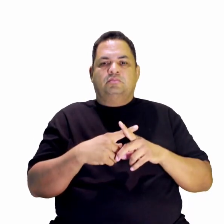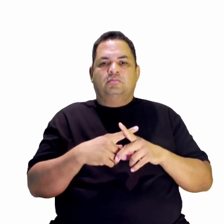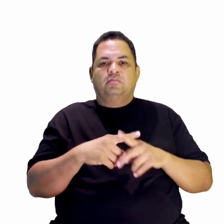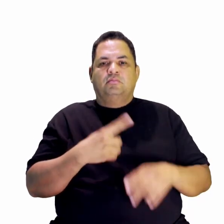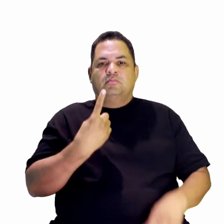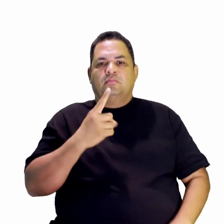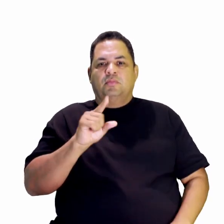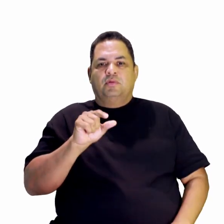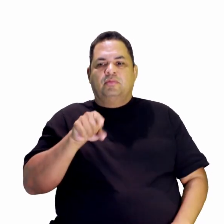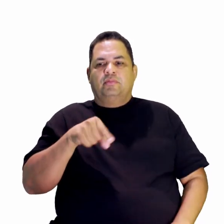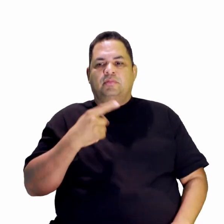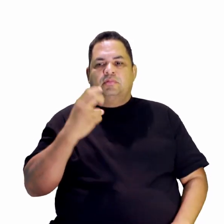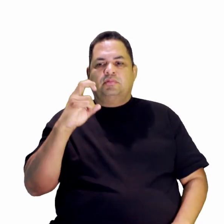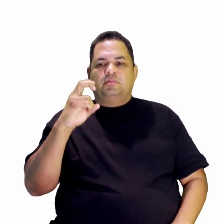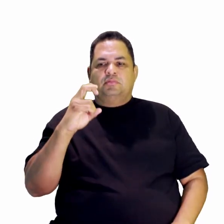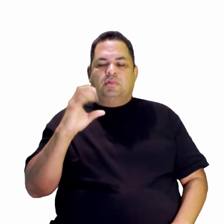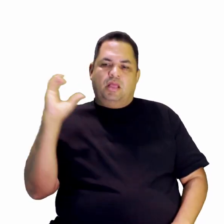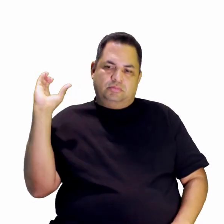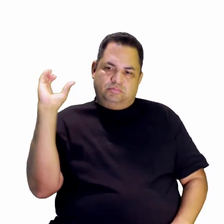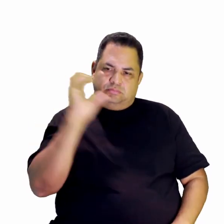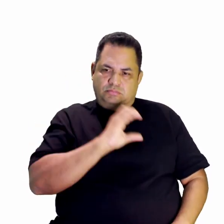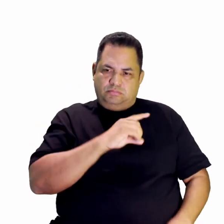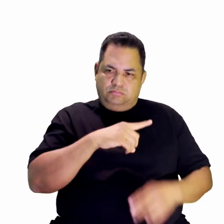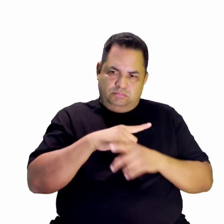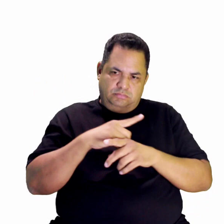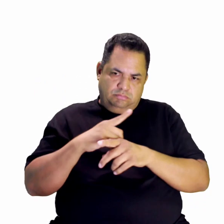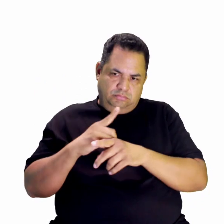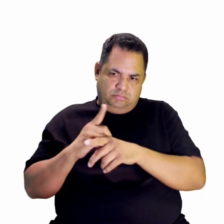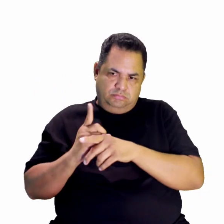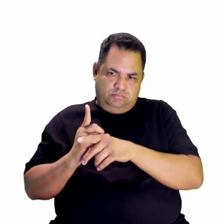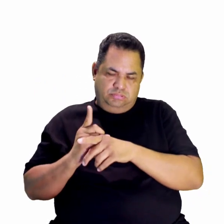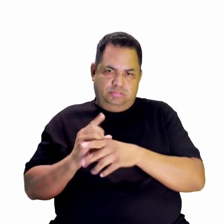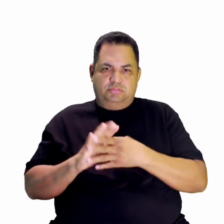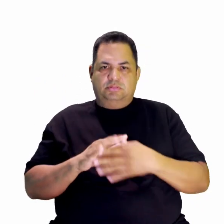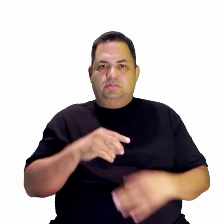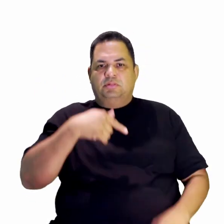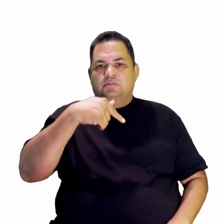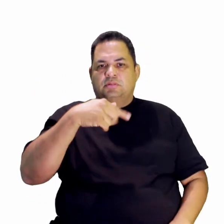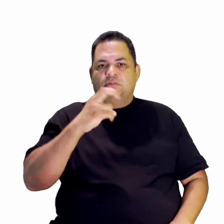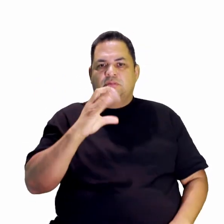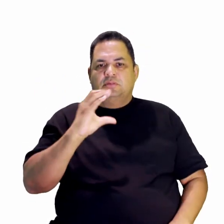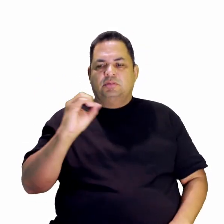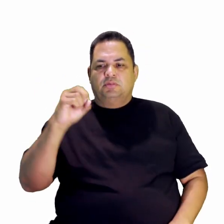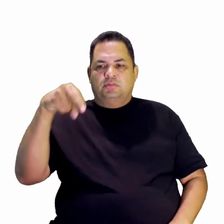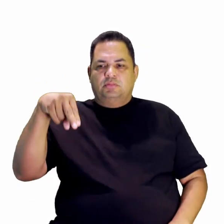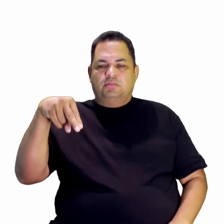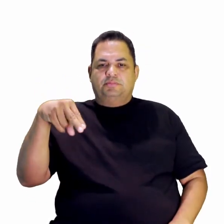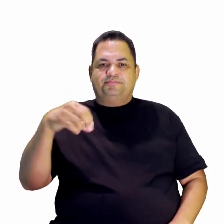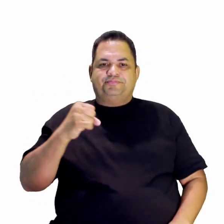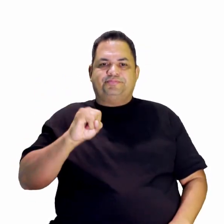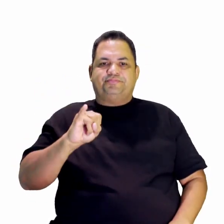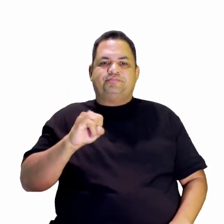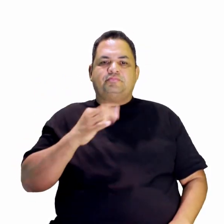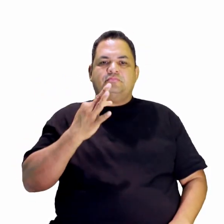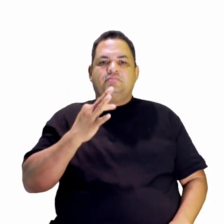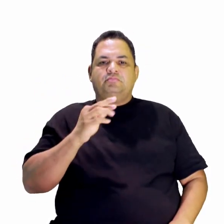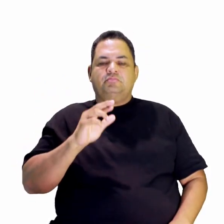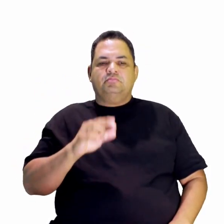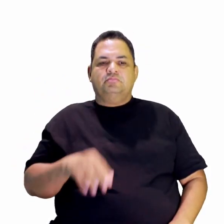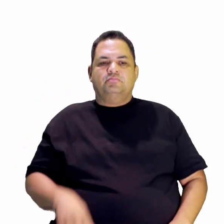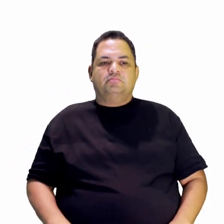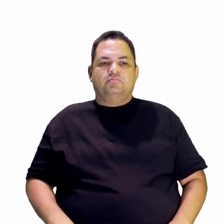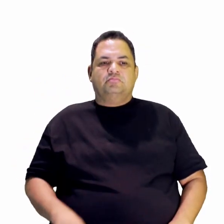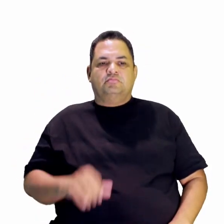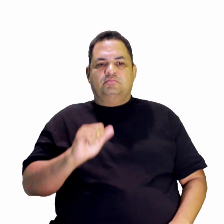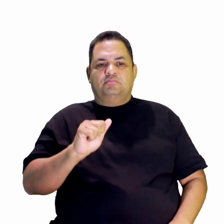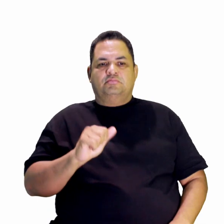e aceleração 1,5. Massa vezes aceleração, né? 750 N. Olha bem, se a força de atrito é 500 e eu